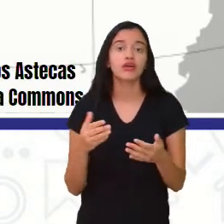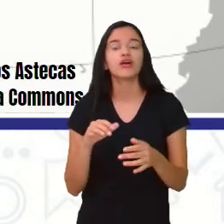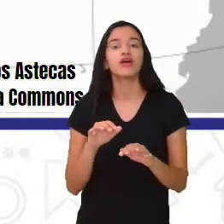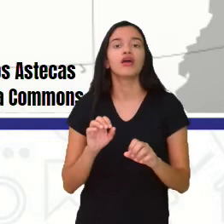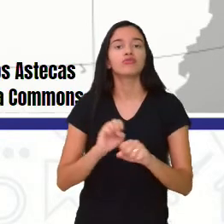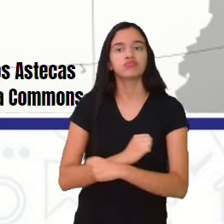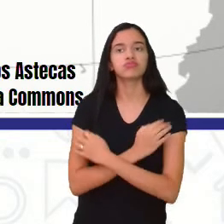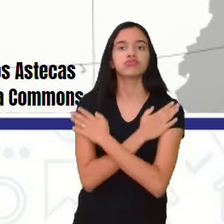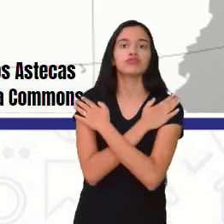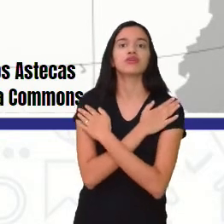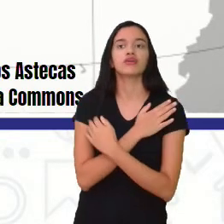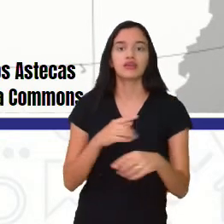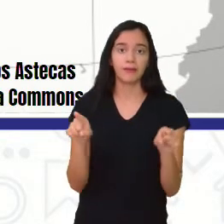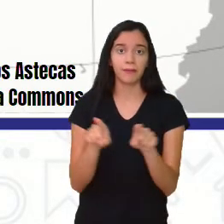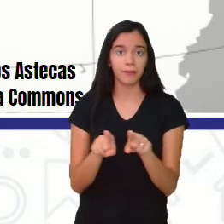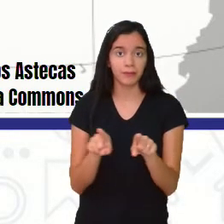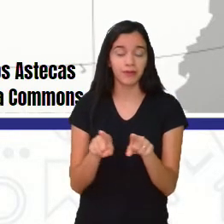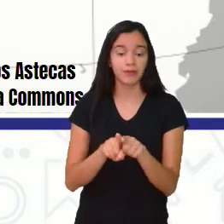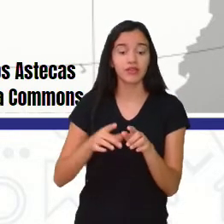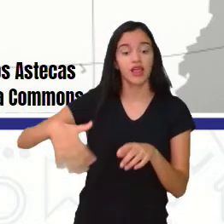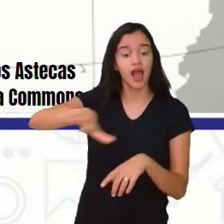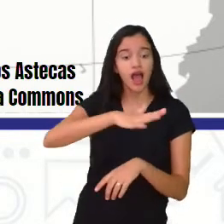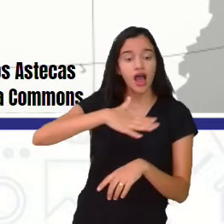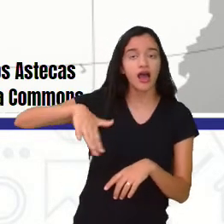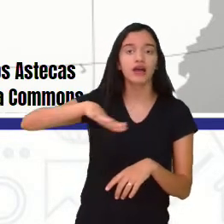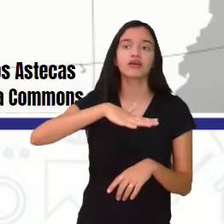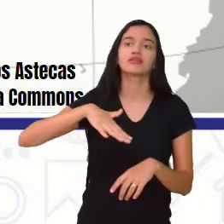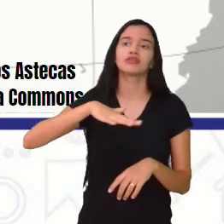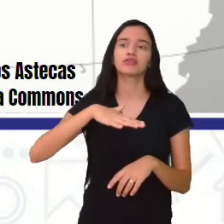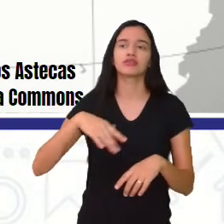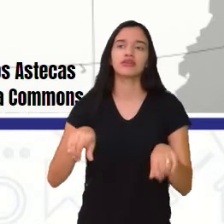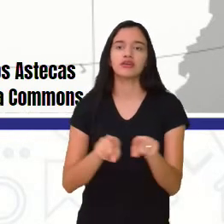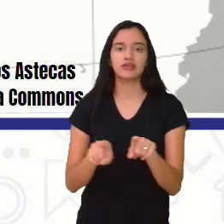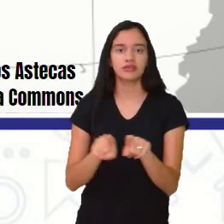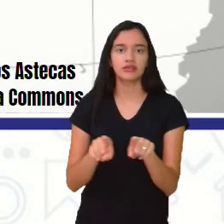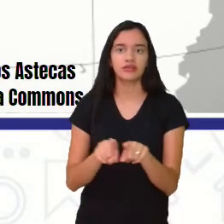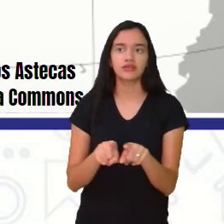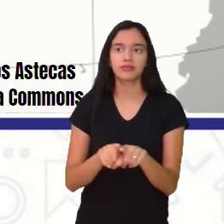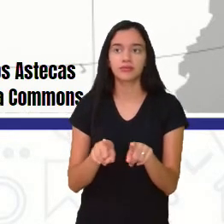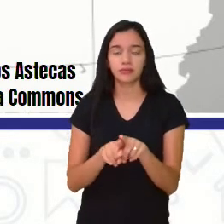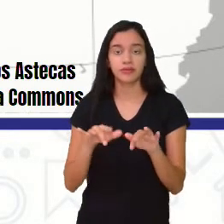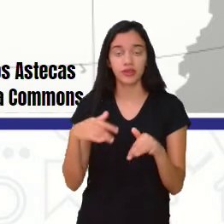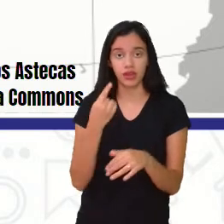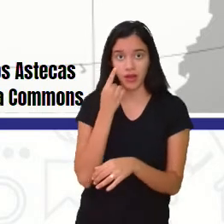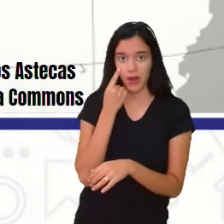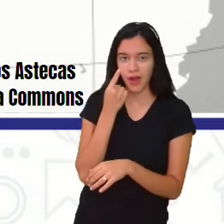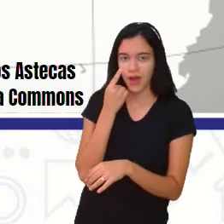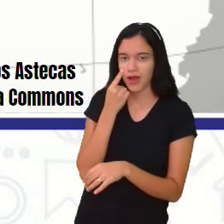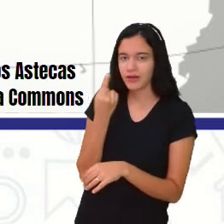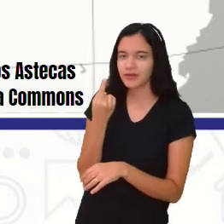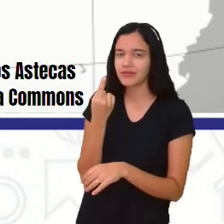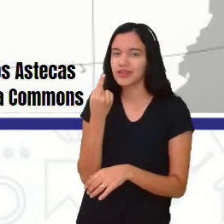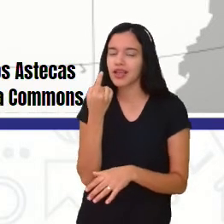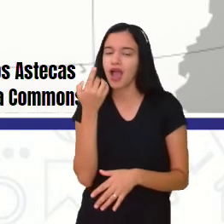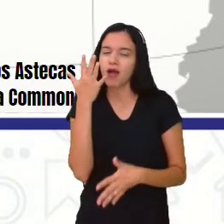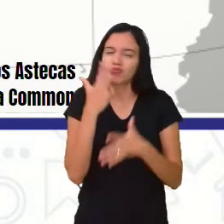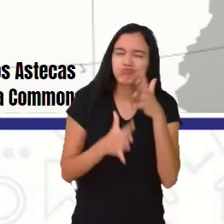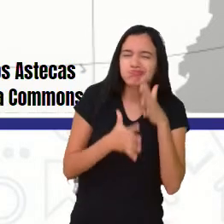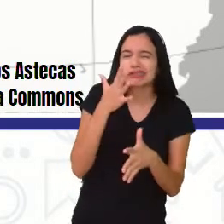né, de maior altitude, né, do mundo, né? Então, na região andina, a gente vai ter